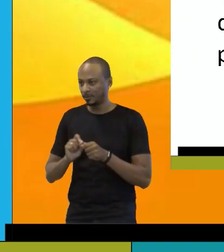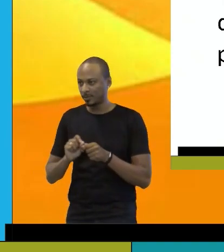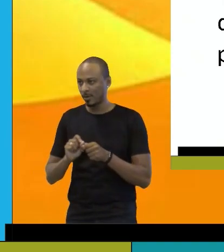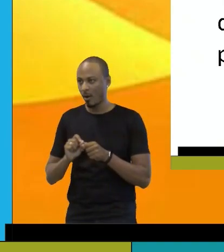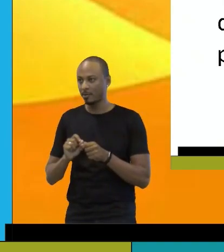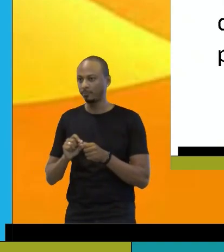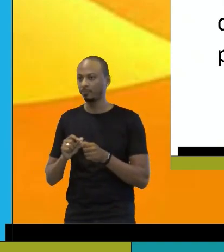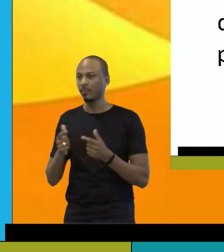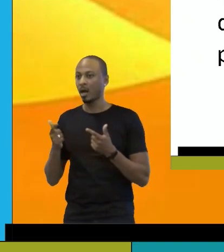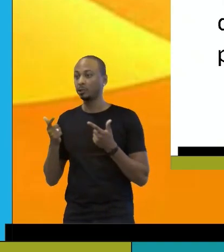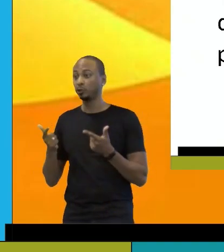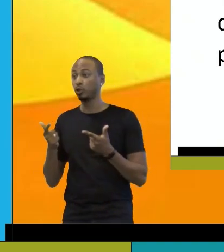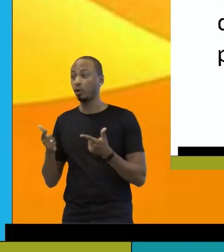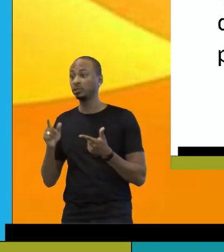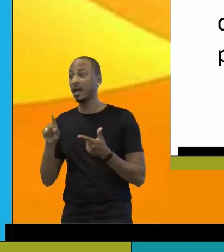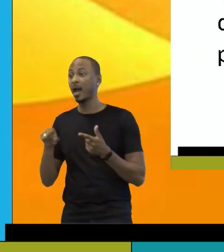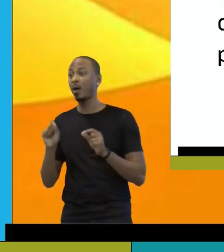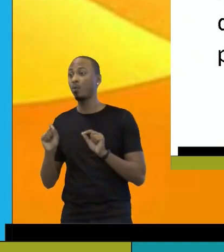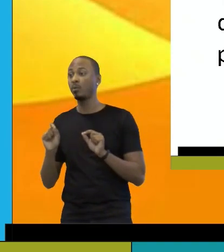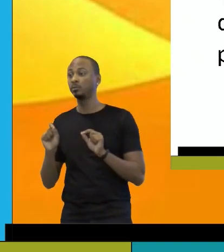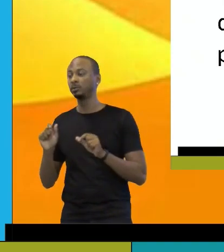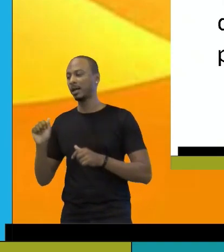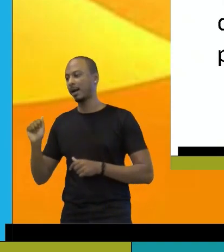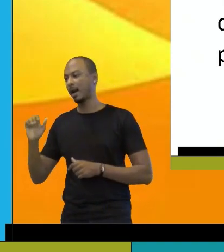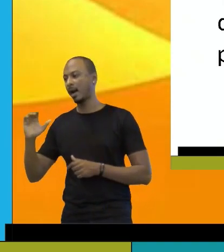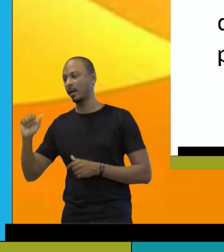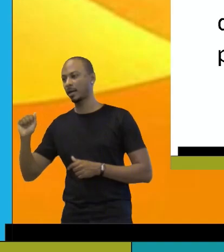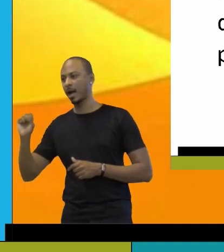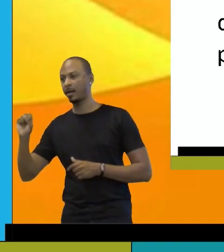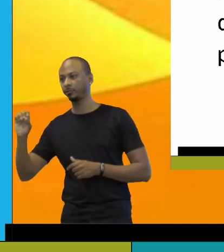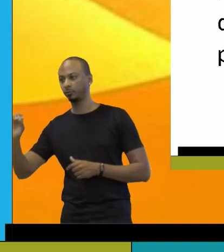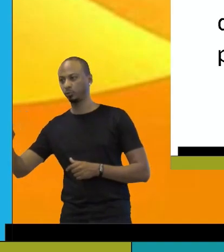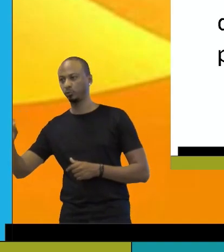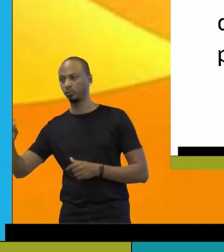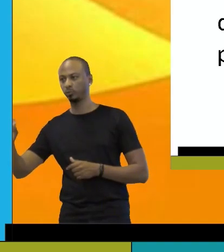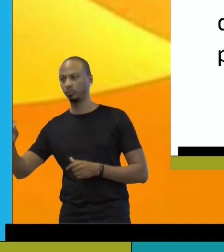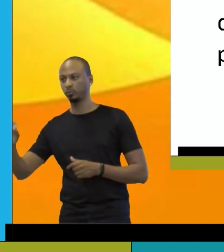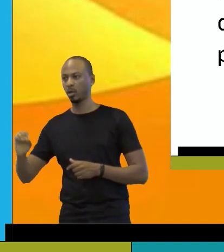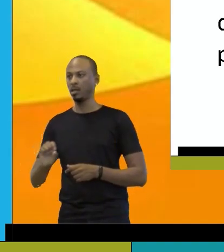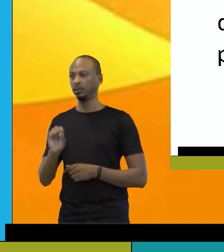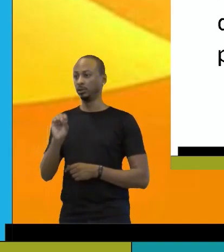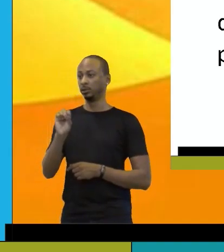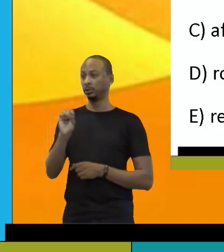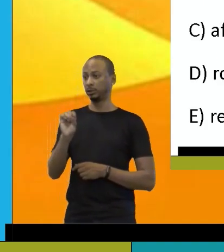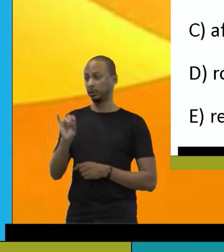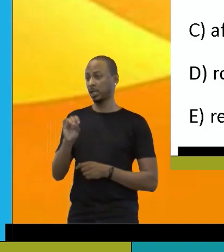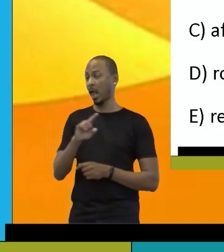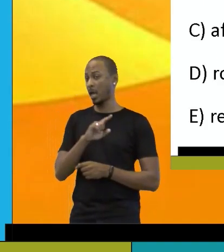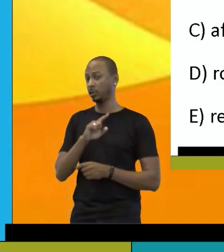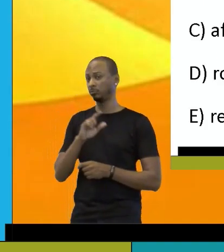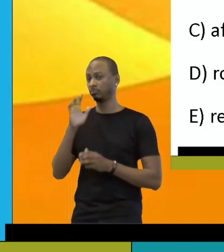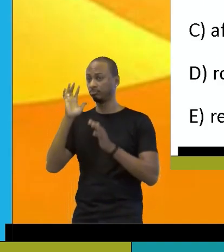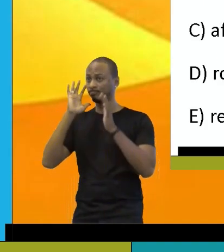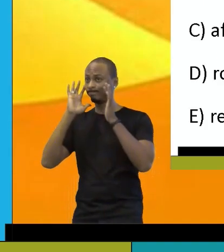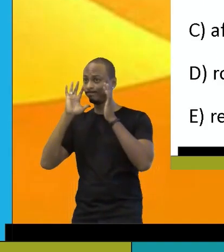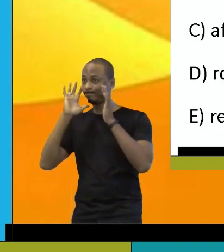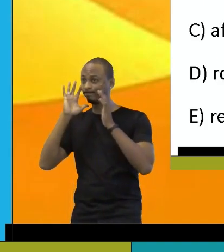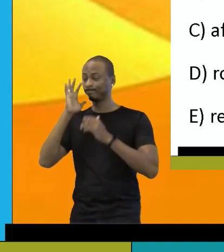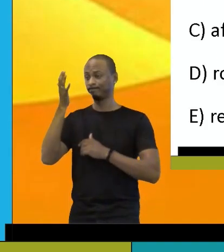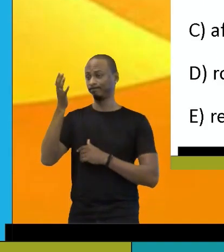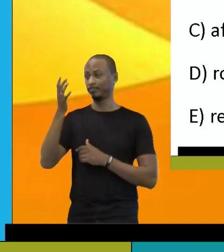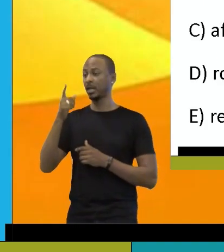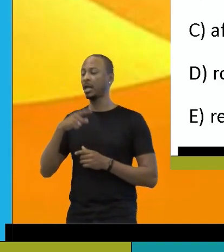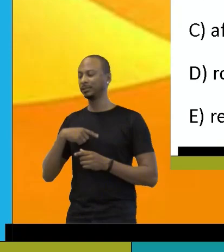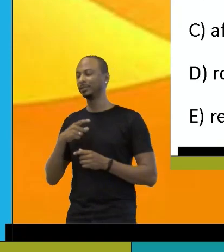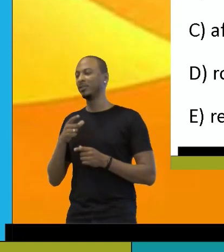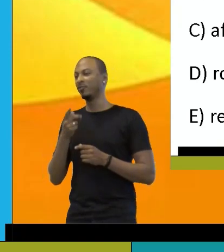sorte é o acaso. Então, observe que ele está defendendo isso e não rejeitando. O